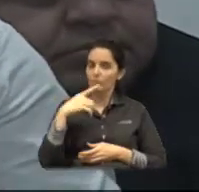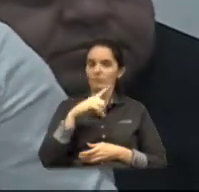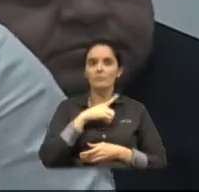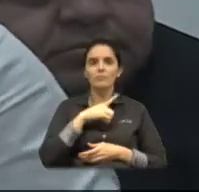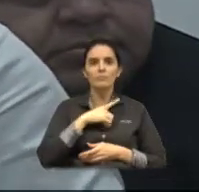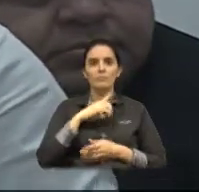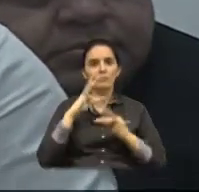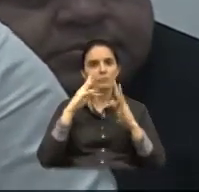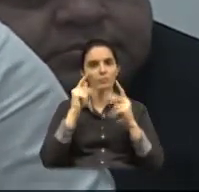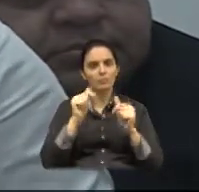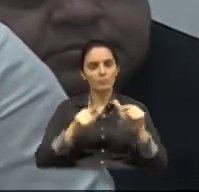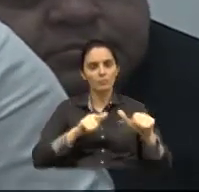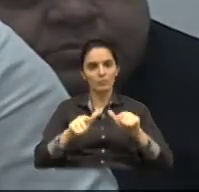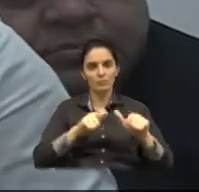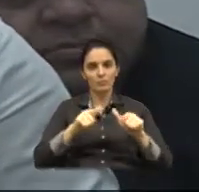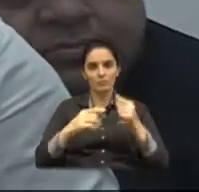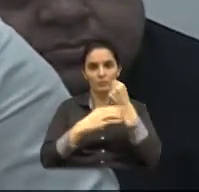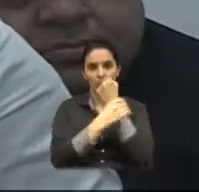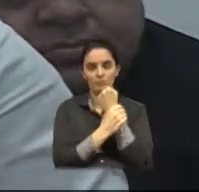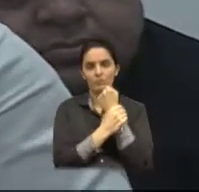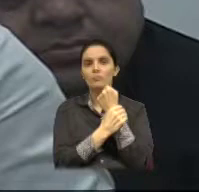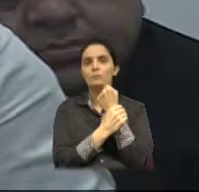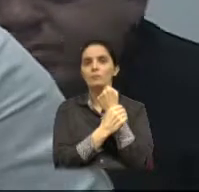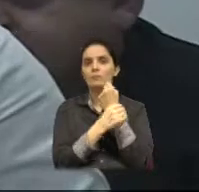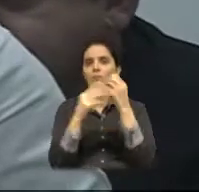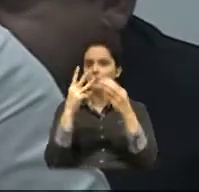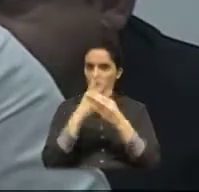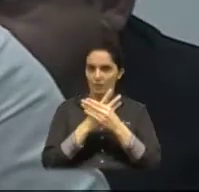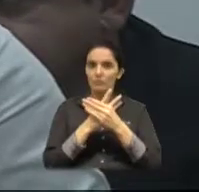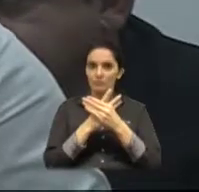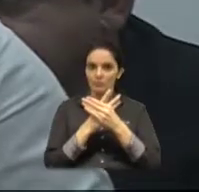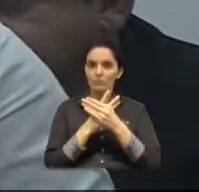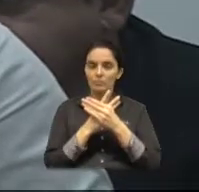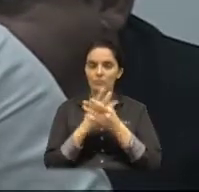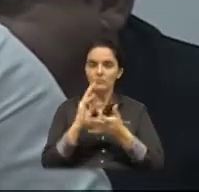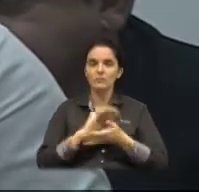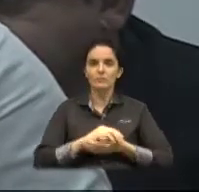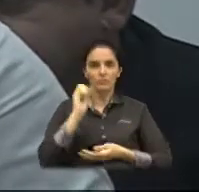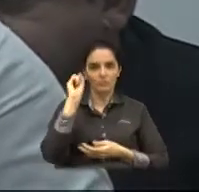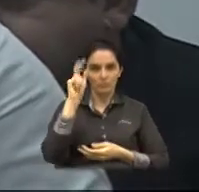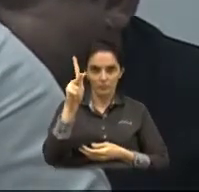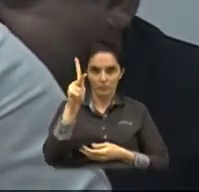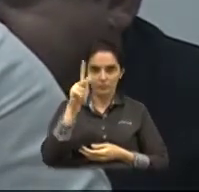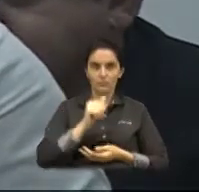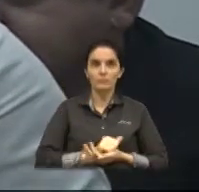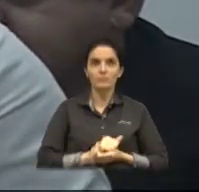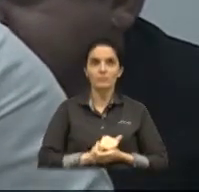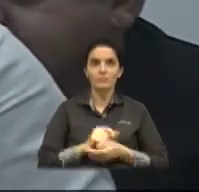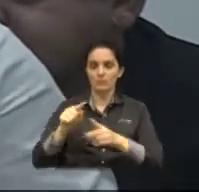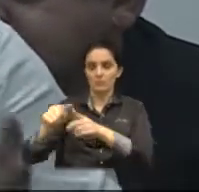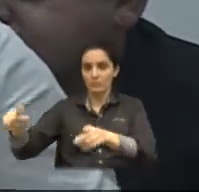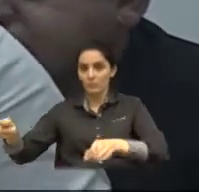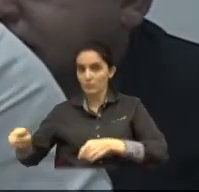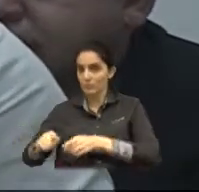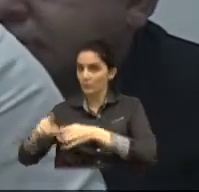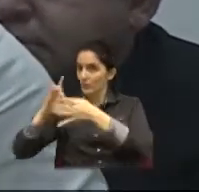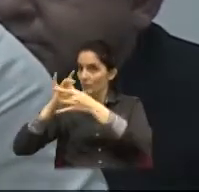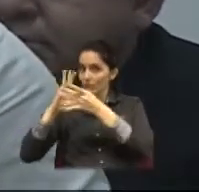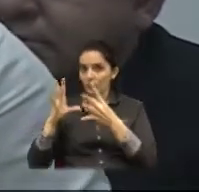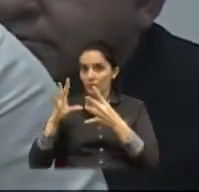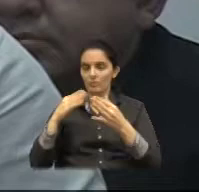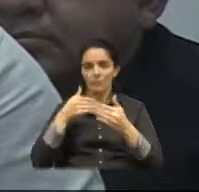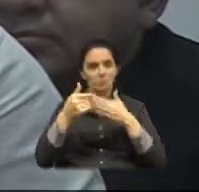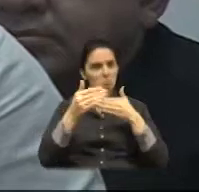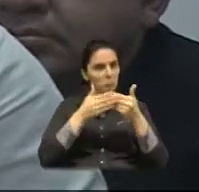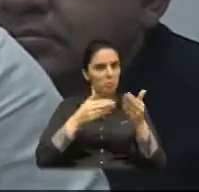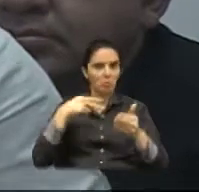seu trabalho garantido aqui dentro dessa casa, com todas as suas vertentes. Ok? Meu gabinete está aberto para qualquer vereador